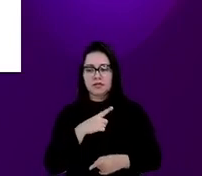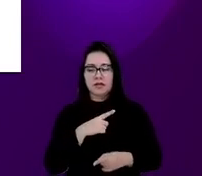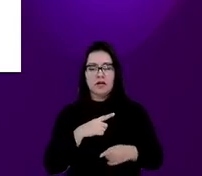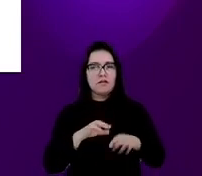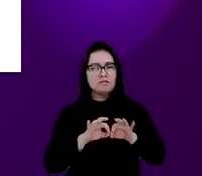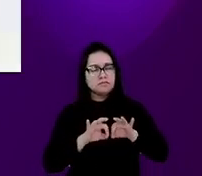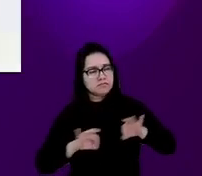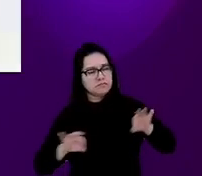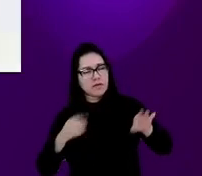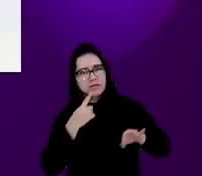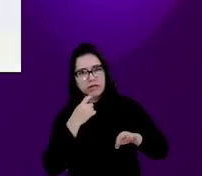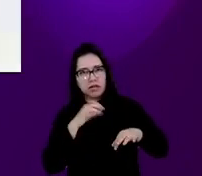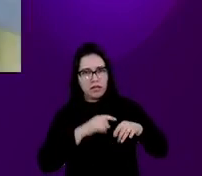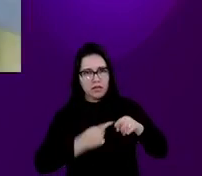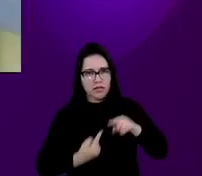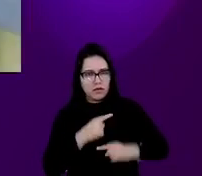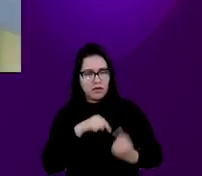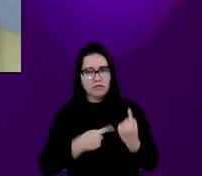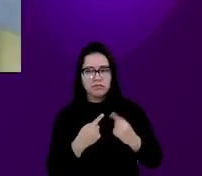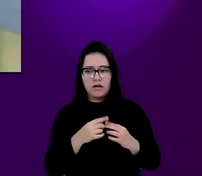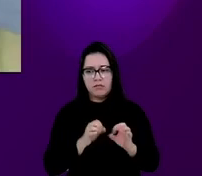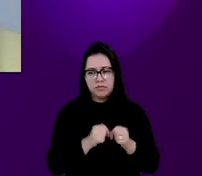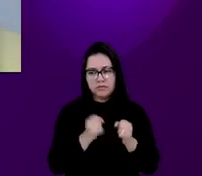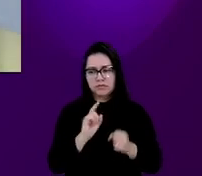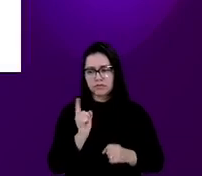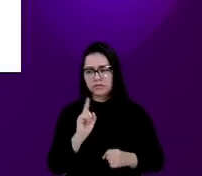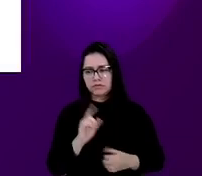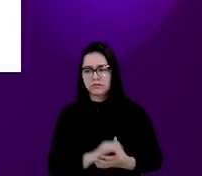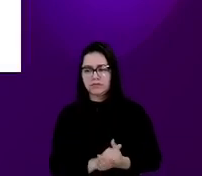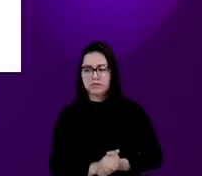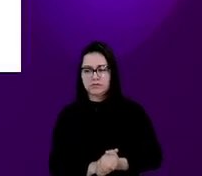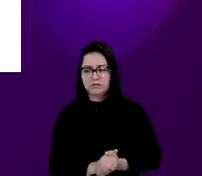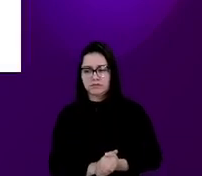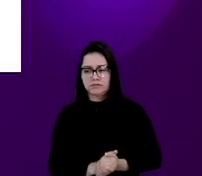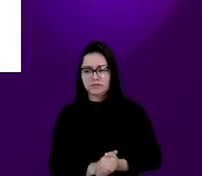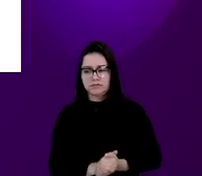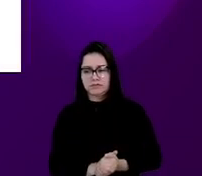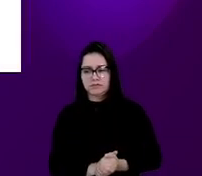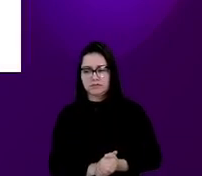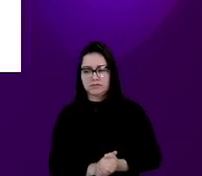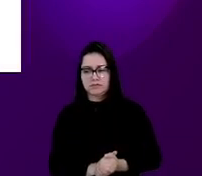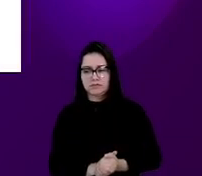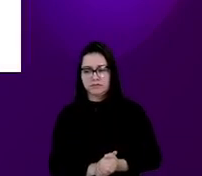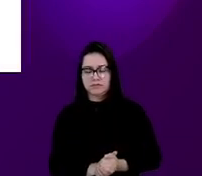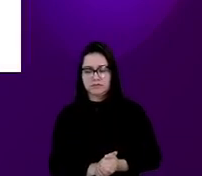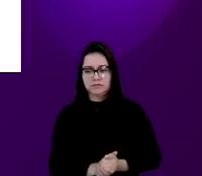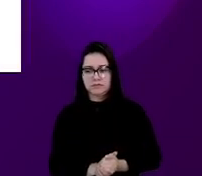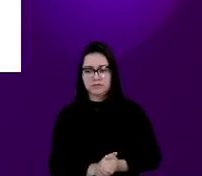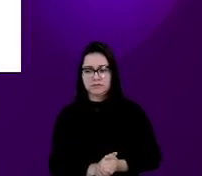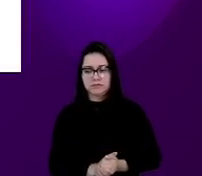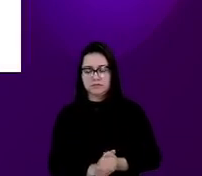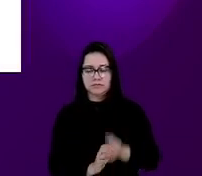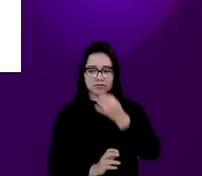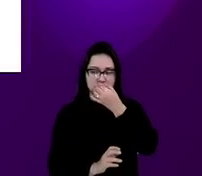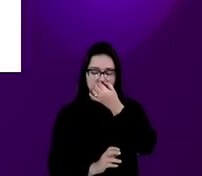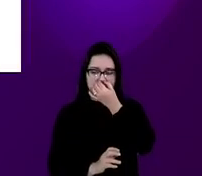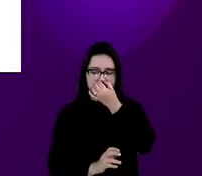na mobilização. Então, essa paciente, depois da ressecção,